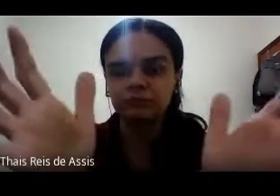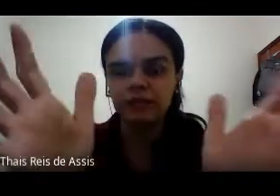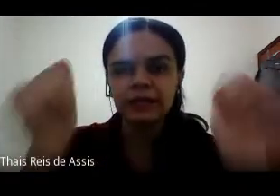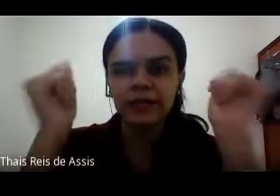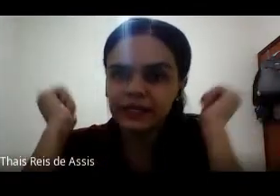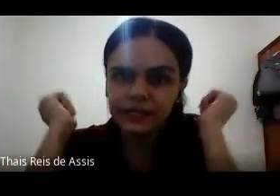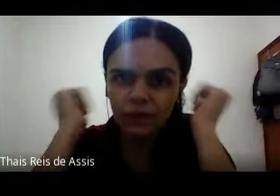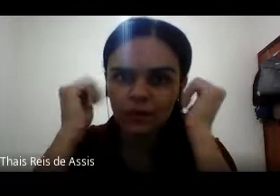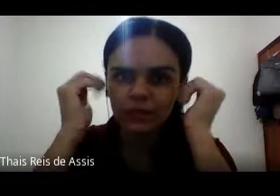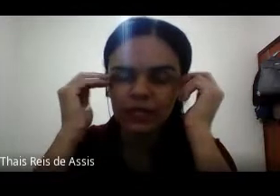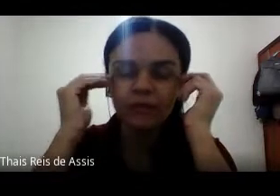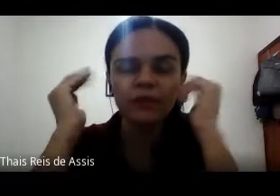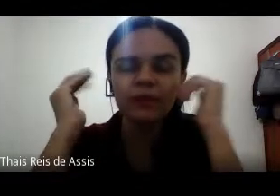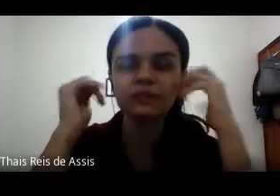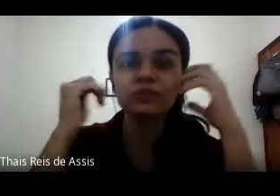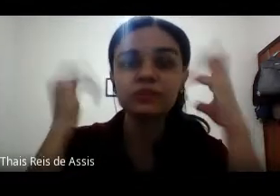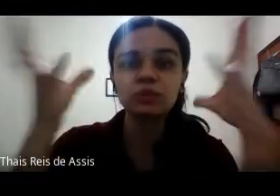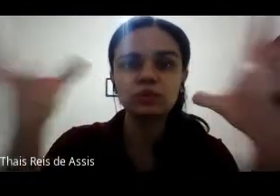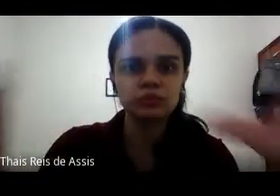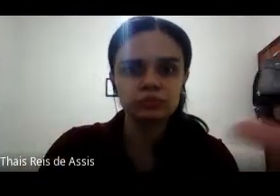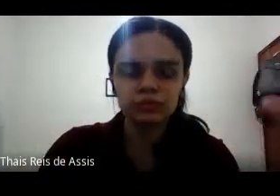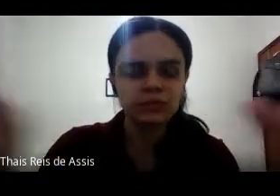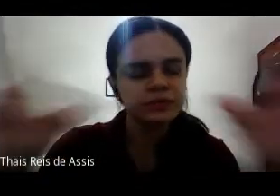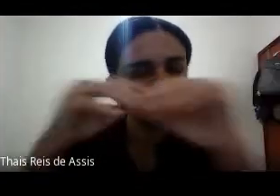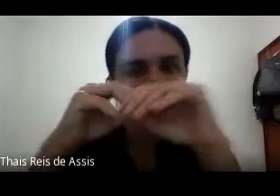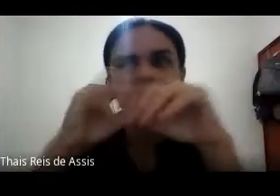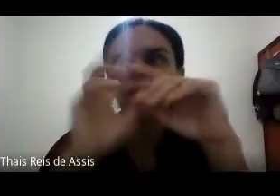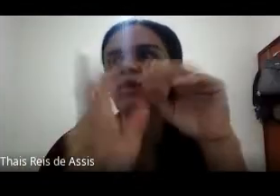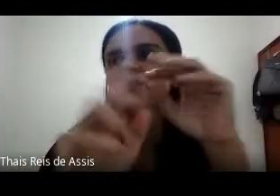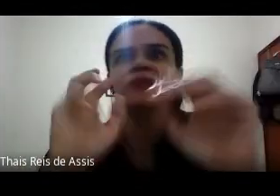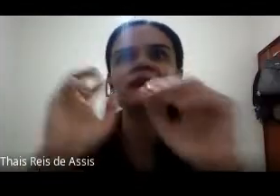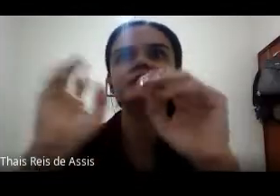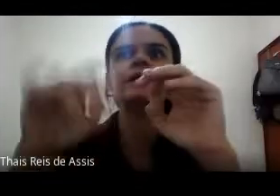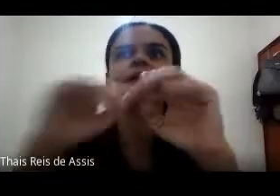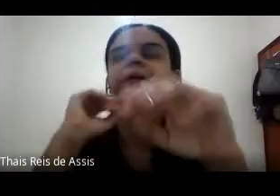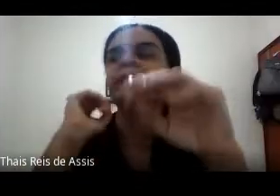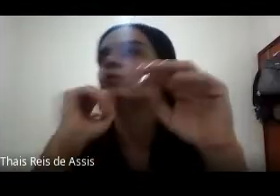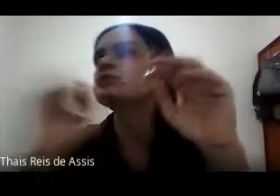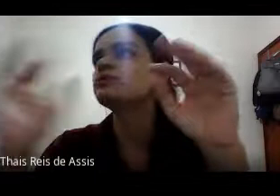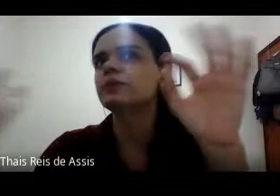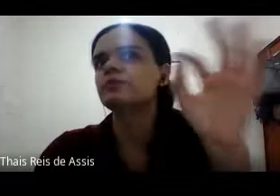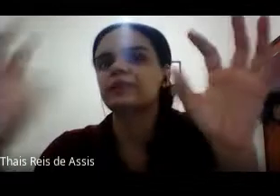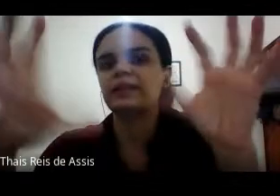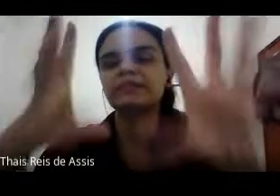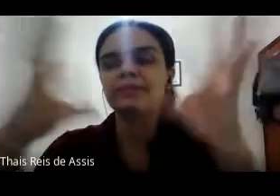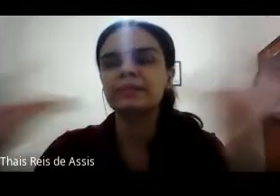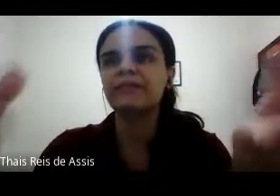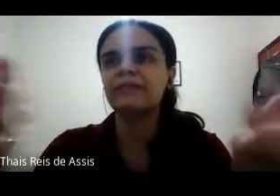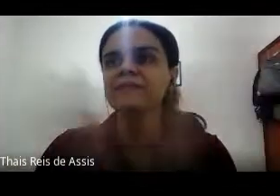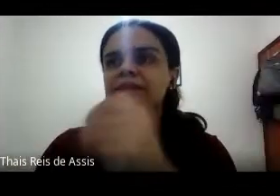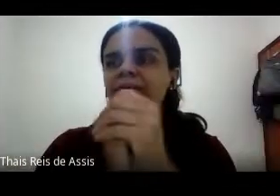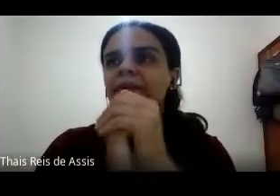solta. A internet se encontra informação sobre tudo. Eu digitar lá, como fazer mousse de maracujá? A internet vai me